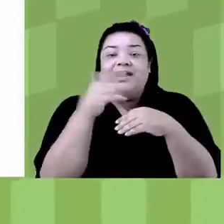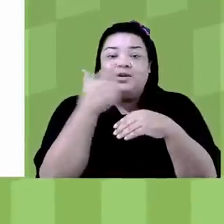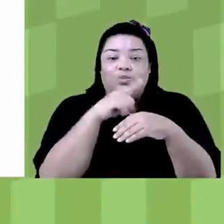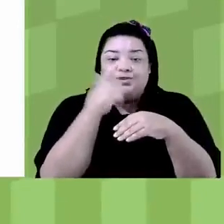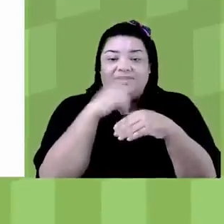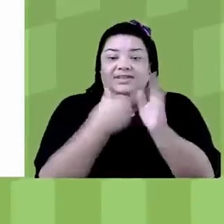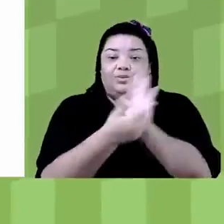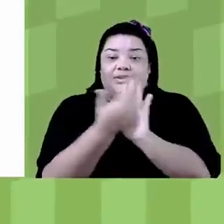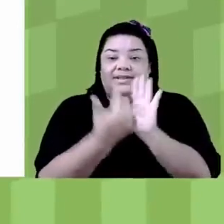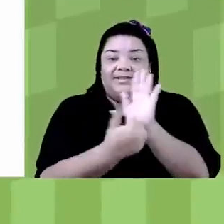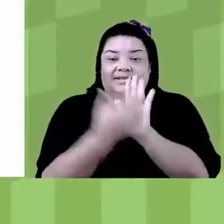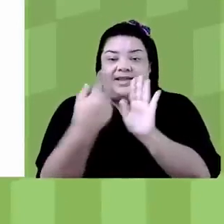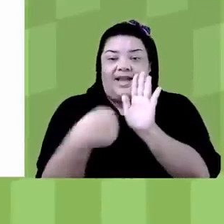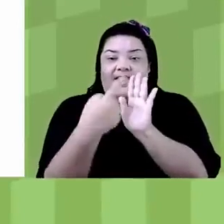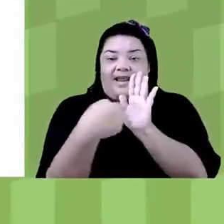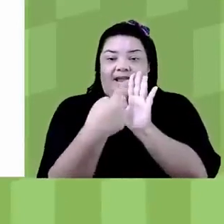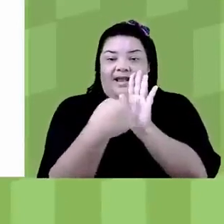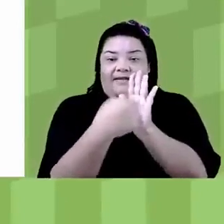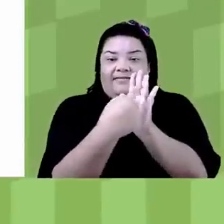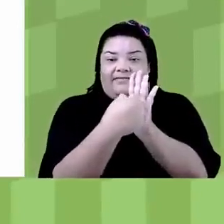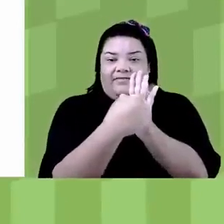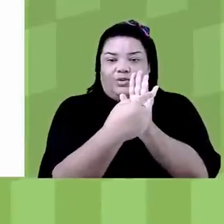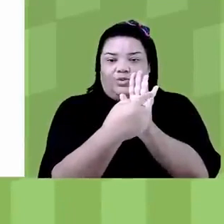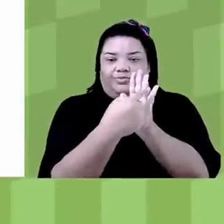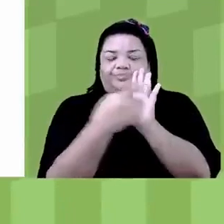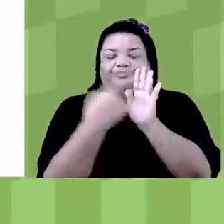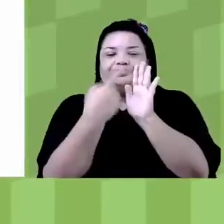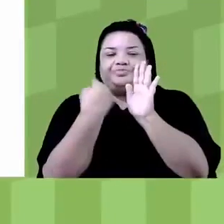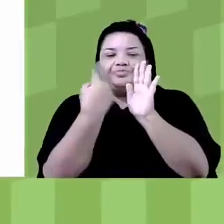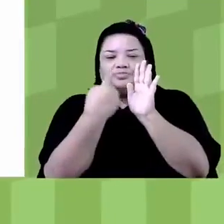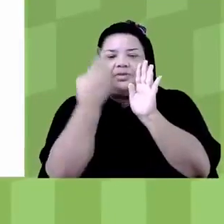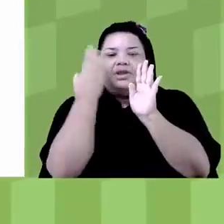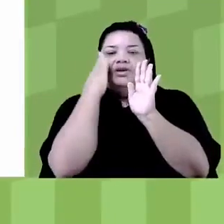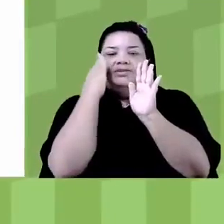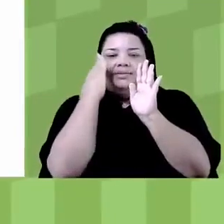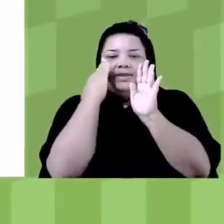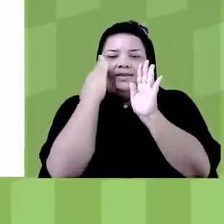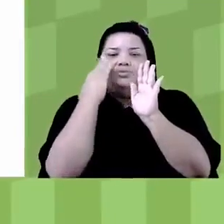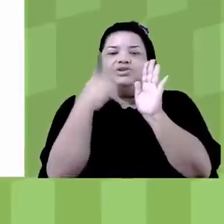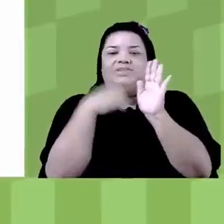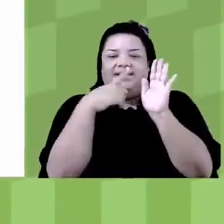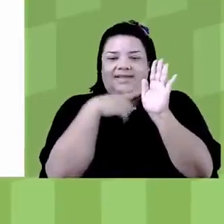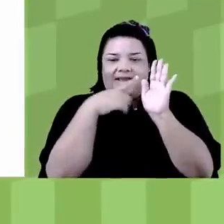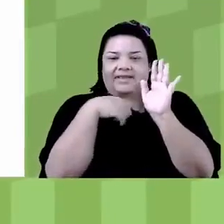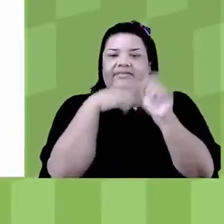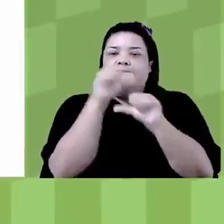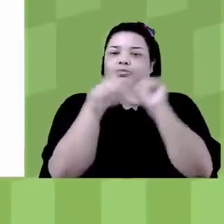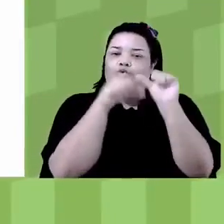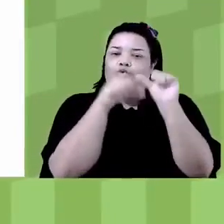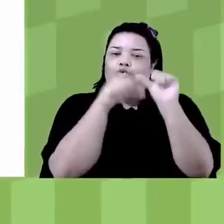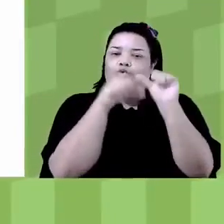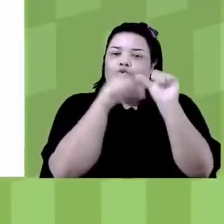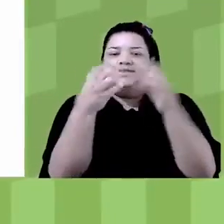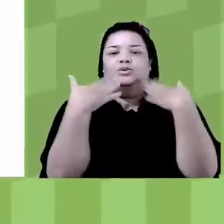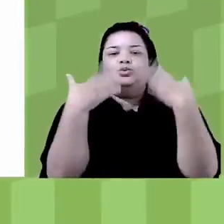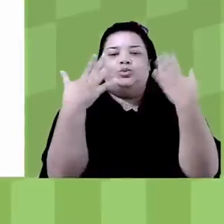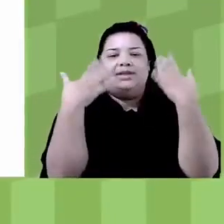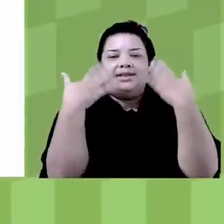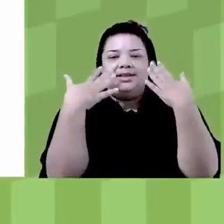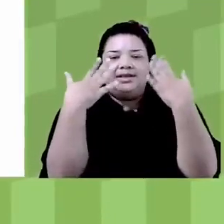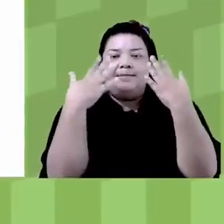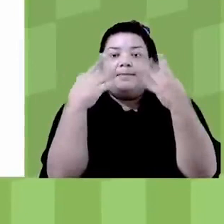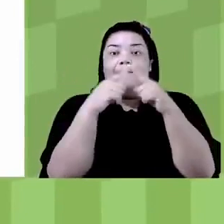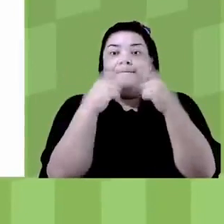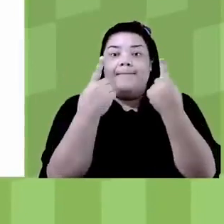aqui. Então, nós sabemos que houve a mudança do clima antes, mas nunca, jamais, uma da